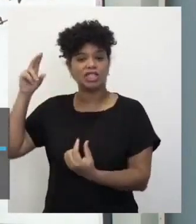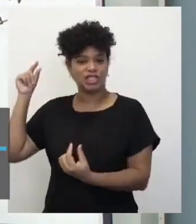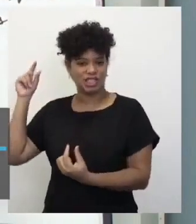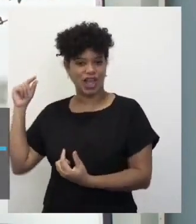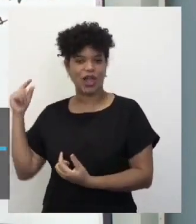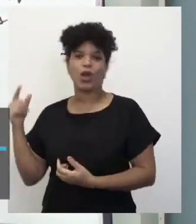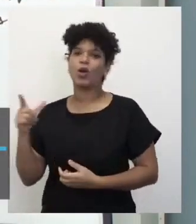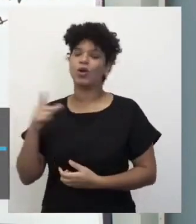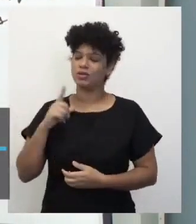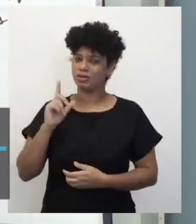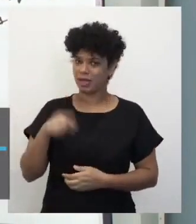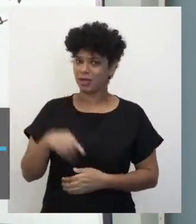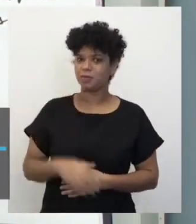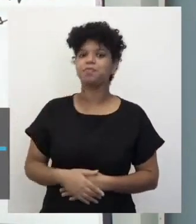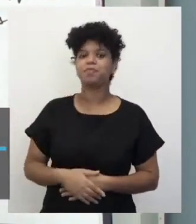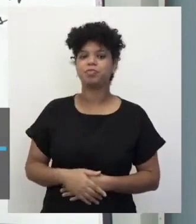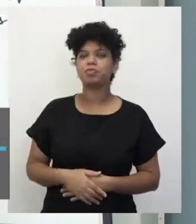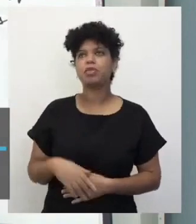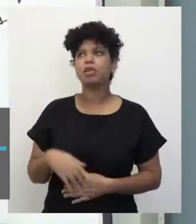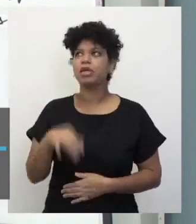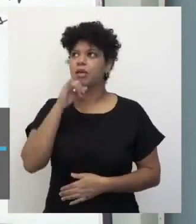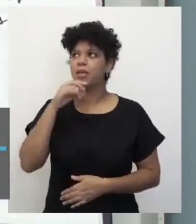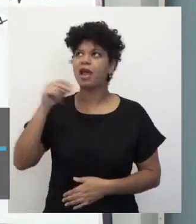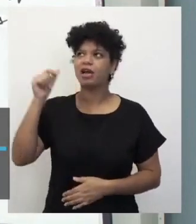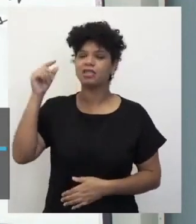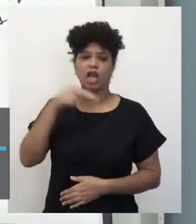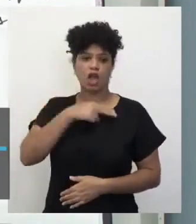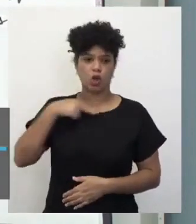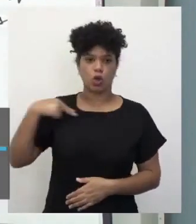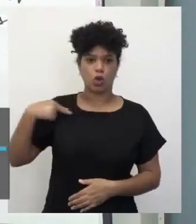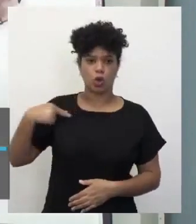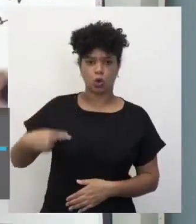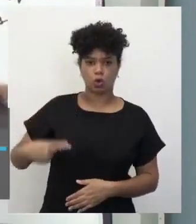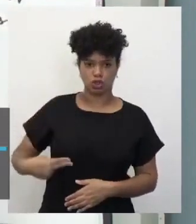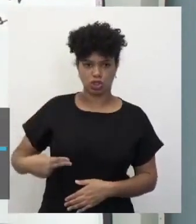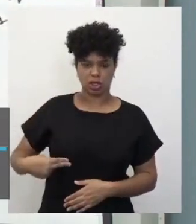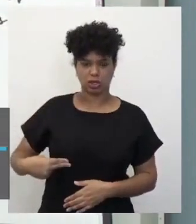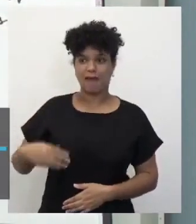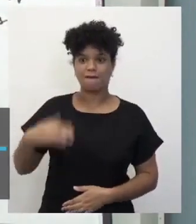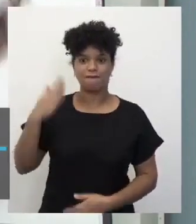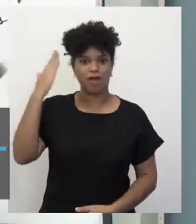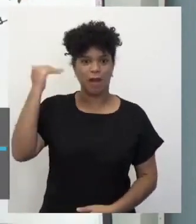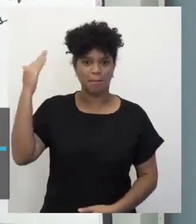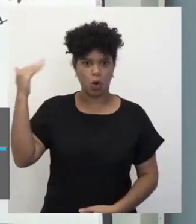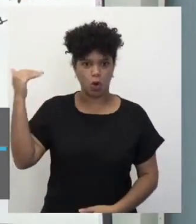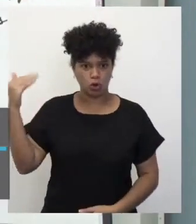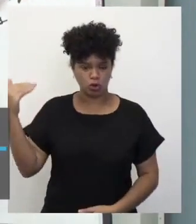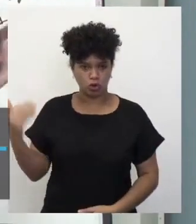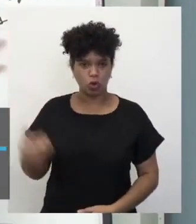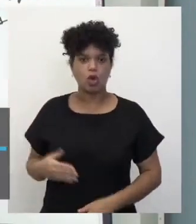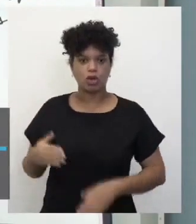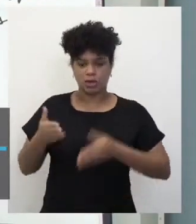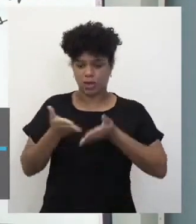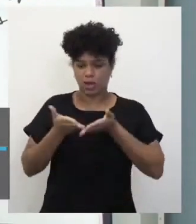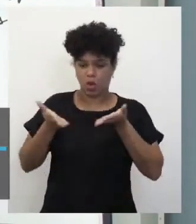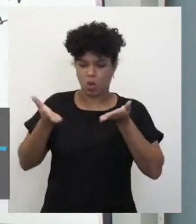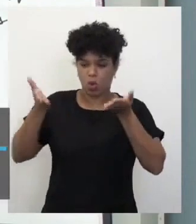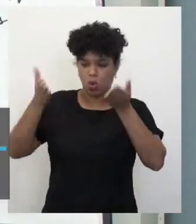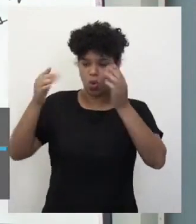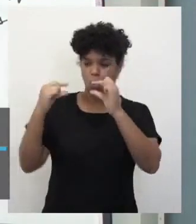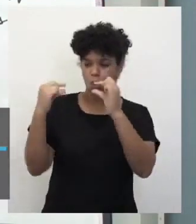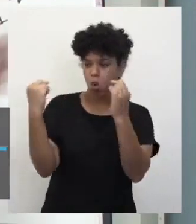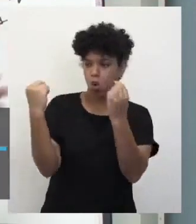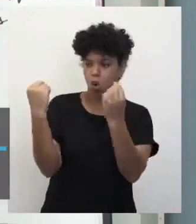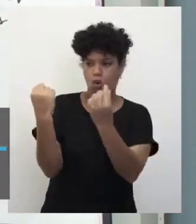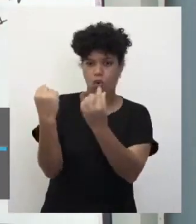Então, se você pegar um vaso da dinastia Ming, tudo bem que ele é um vaso famosíssimo, um vaso maravilhoso, uma obra de arte, né, de um